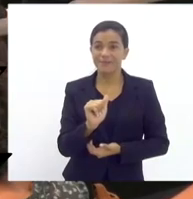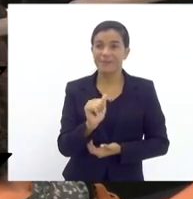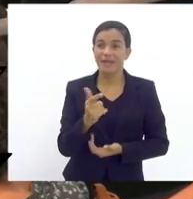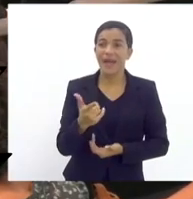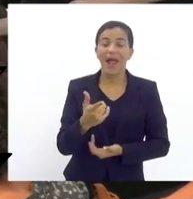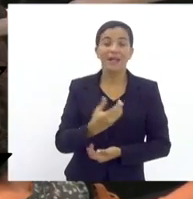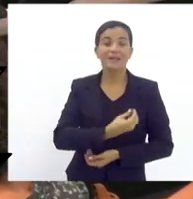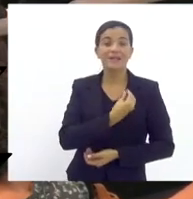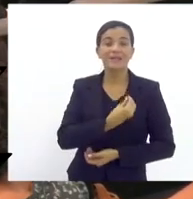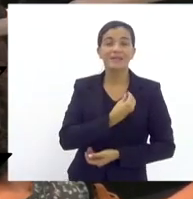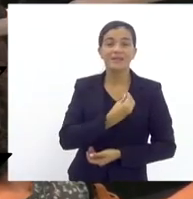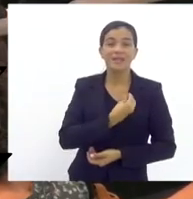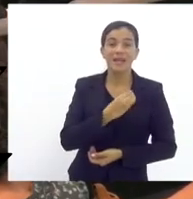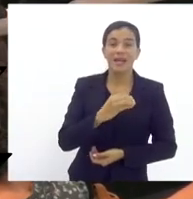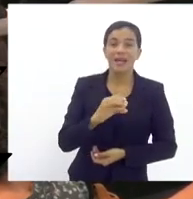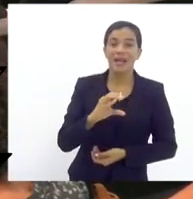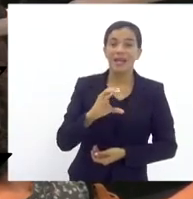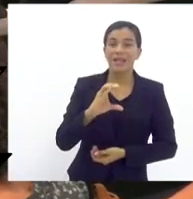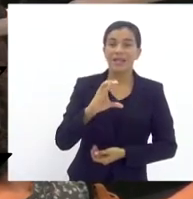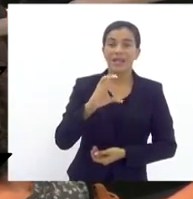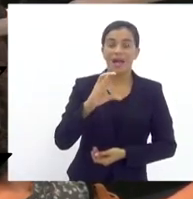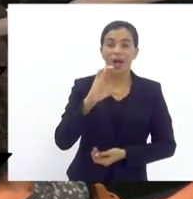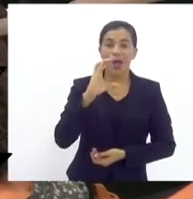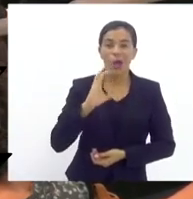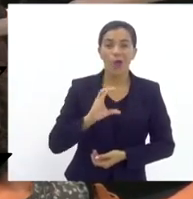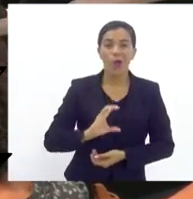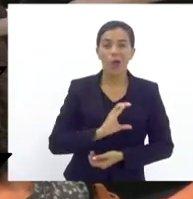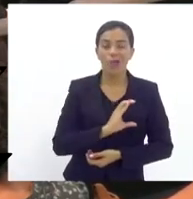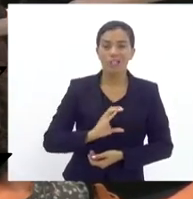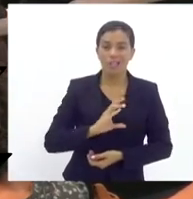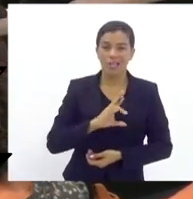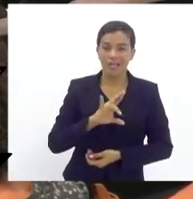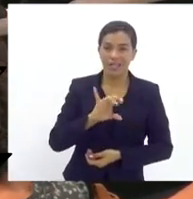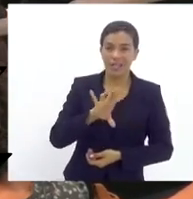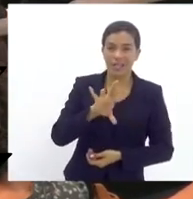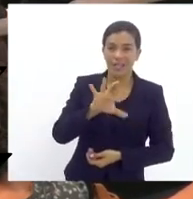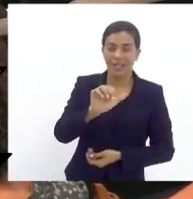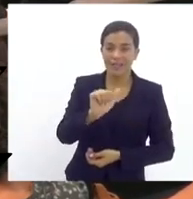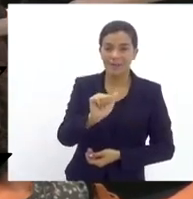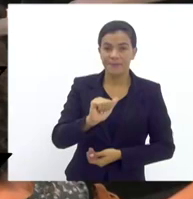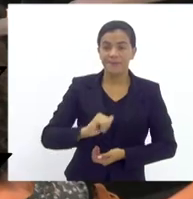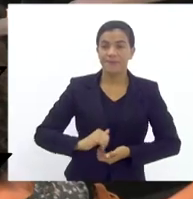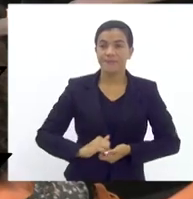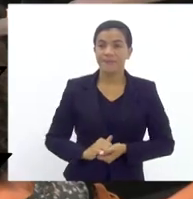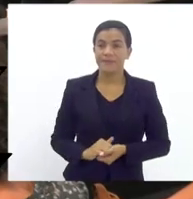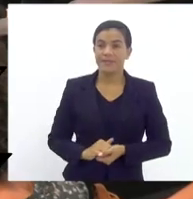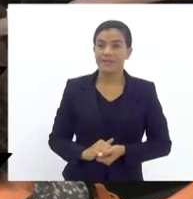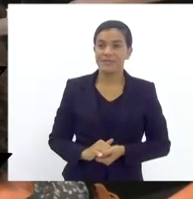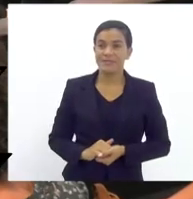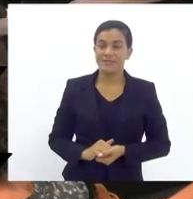representando o ministério mas fará também uso aqui da palavra fará também